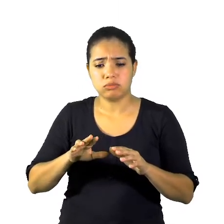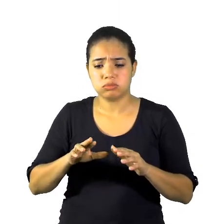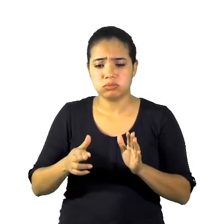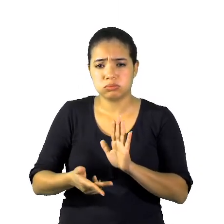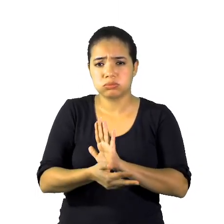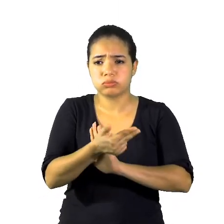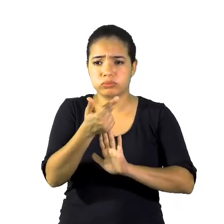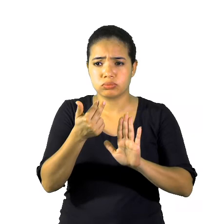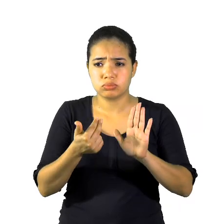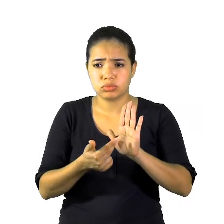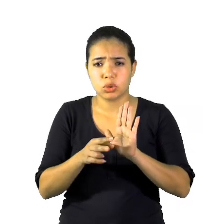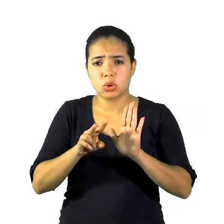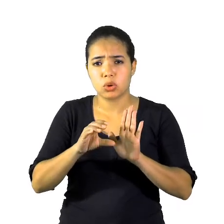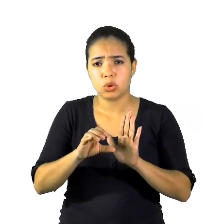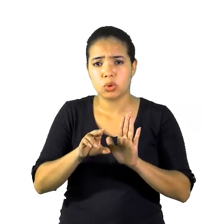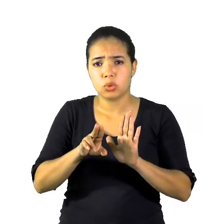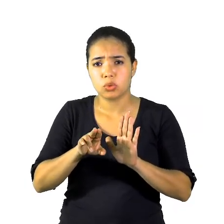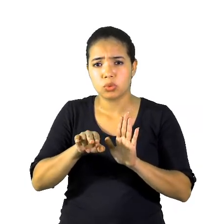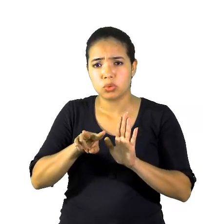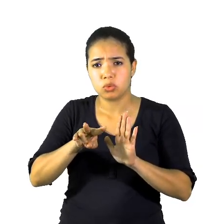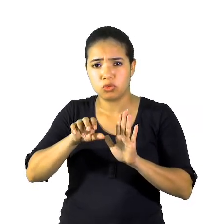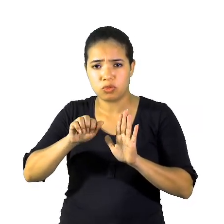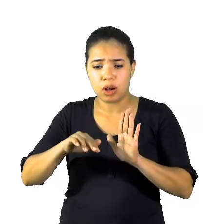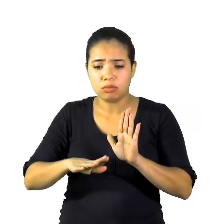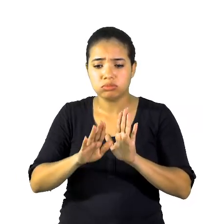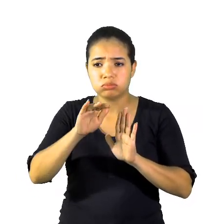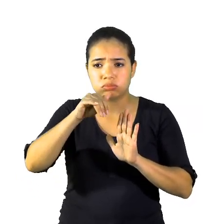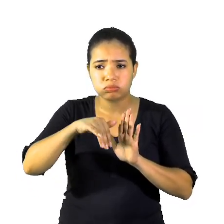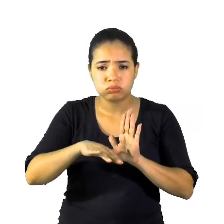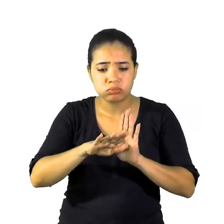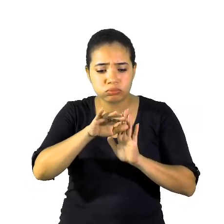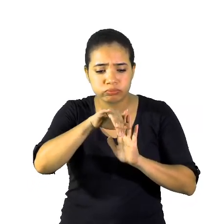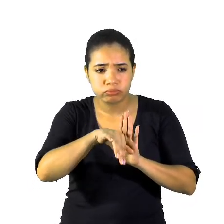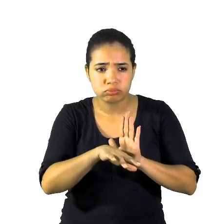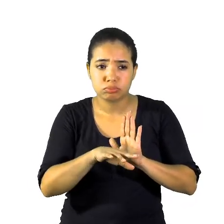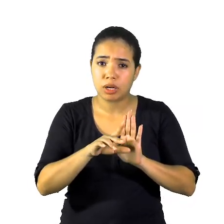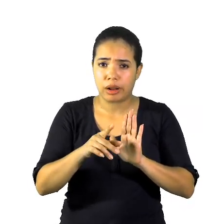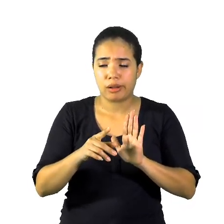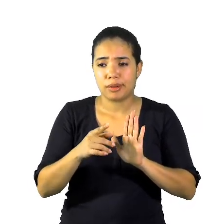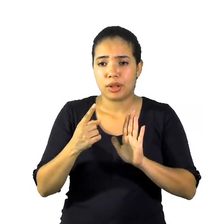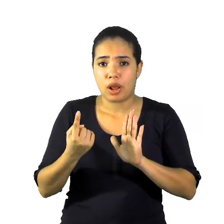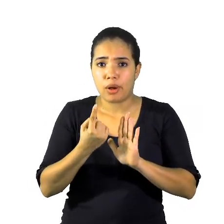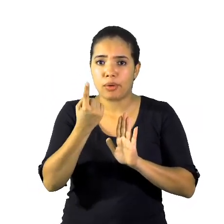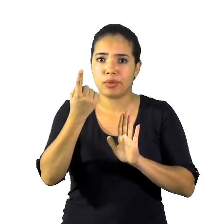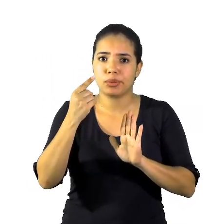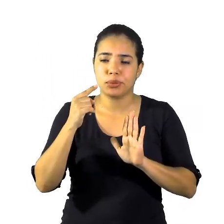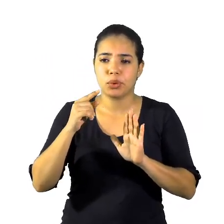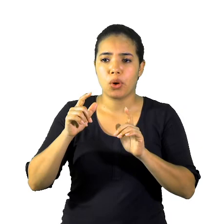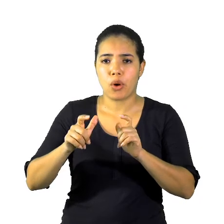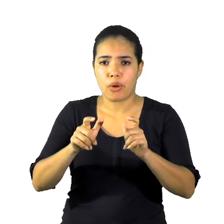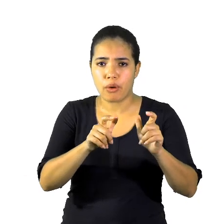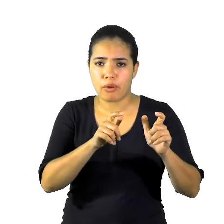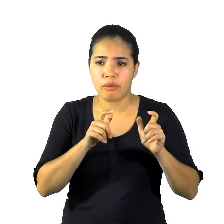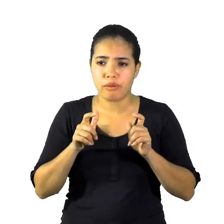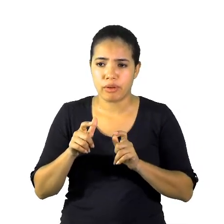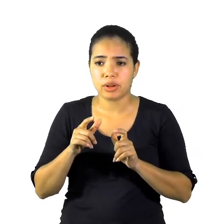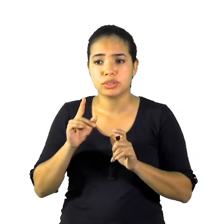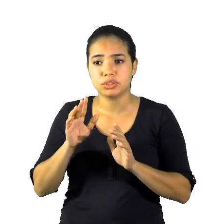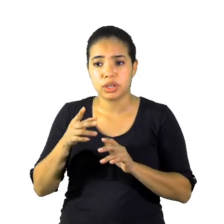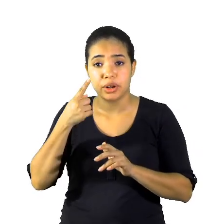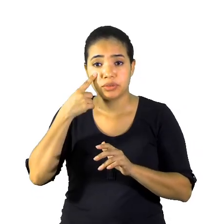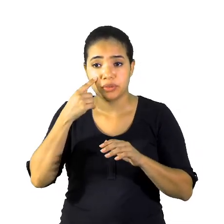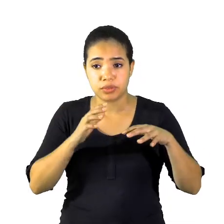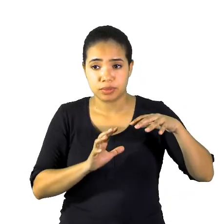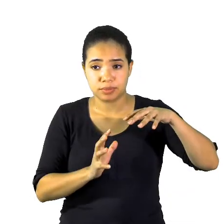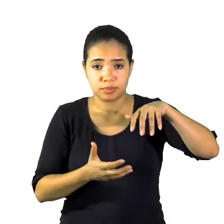Muitas vezes nós vamos ver ou curva de nível ou a altimetria. Então a curva de nível, como a gente está vendo